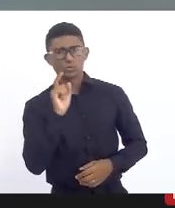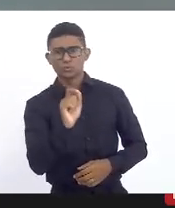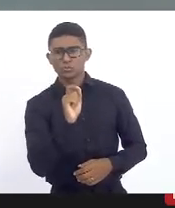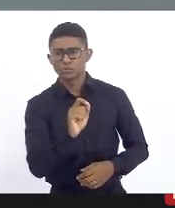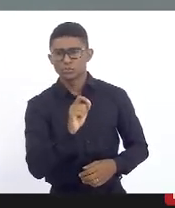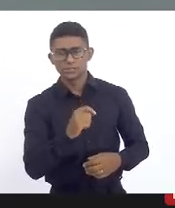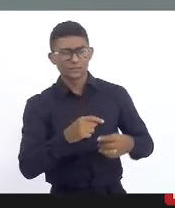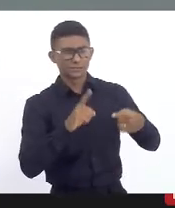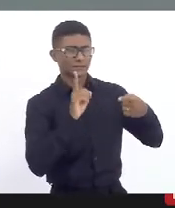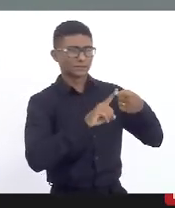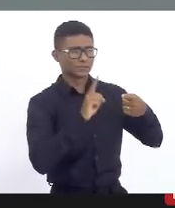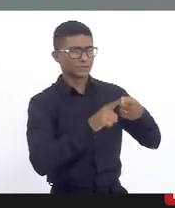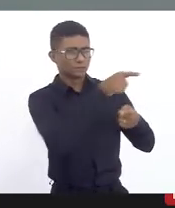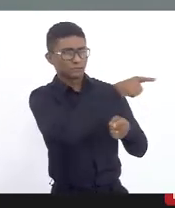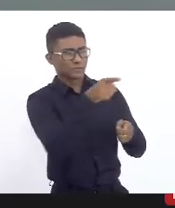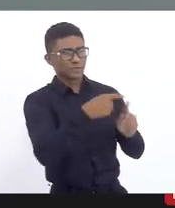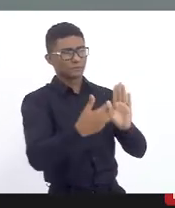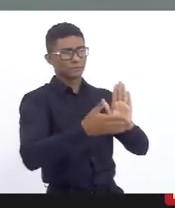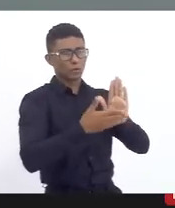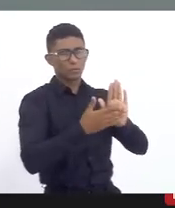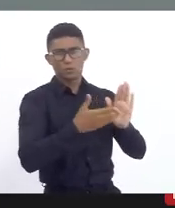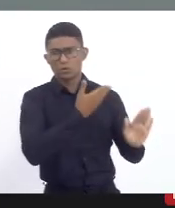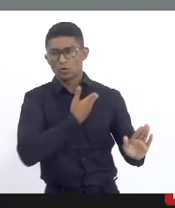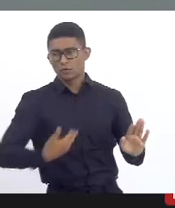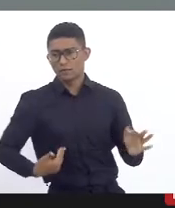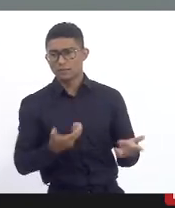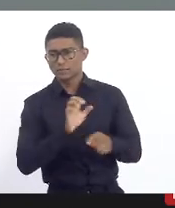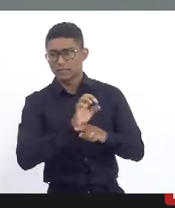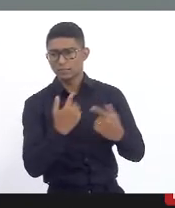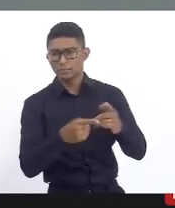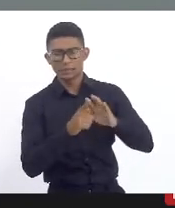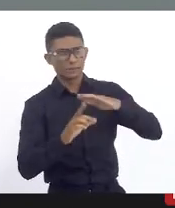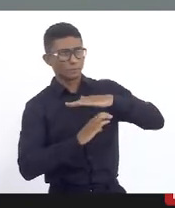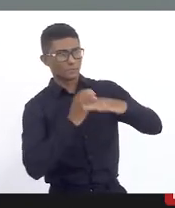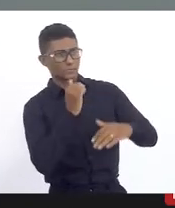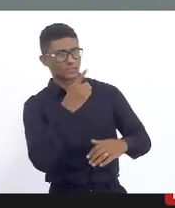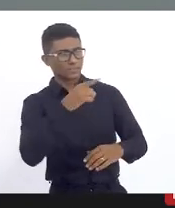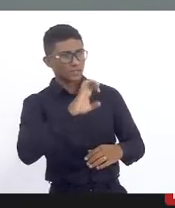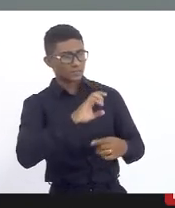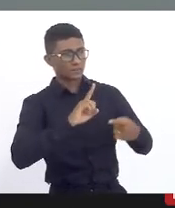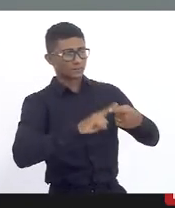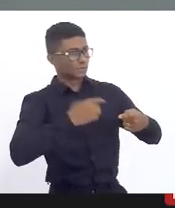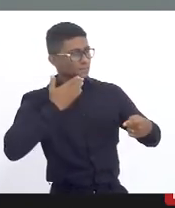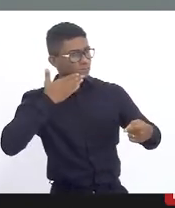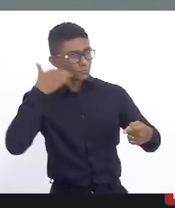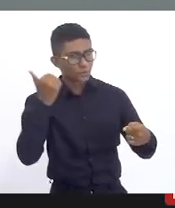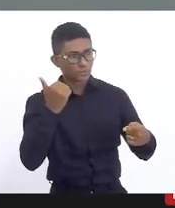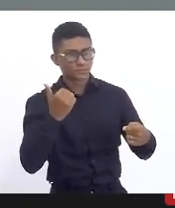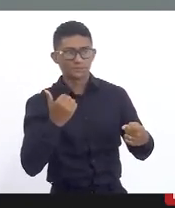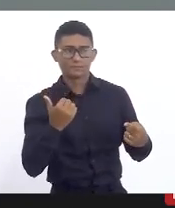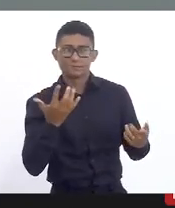foi proposta aí pelo governo do Estado, pela SEDAE, é a melhor? Eu quero crer